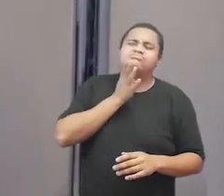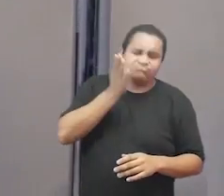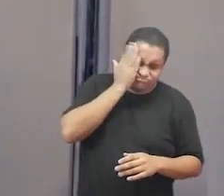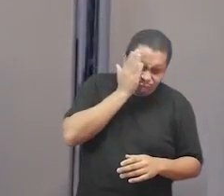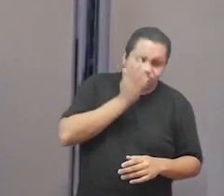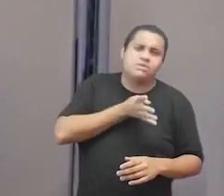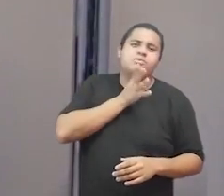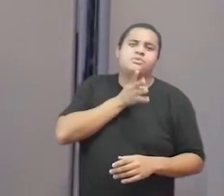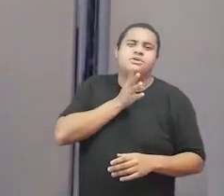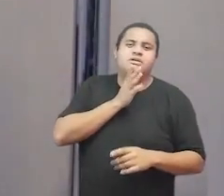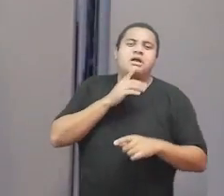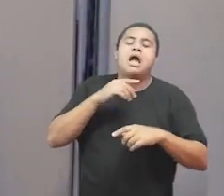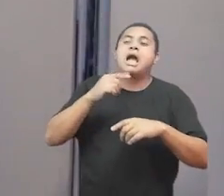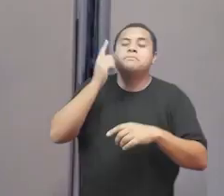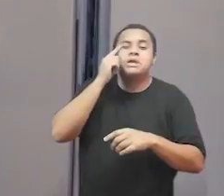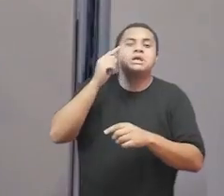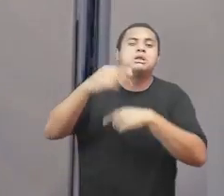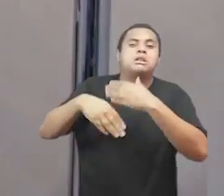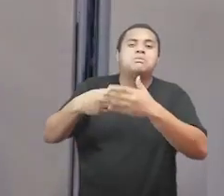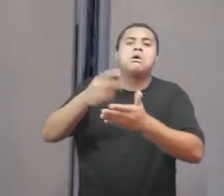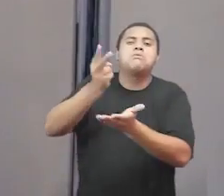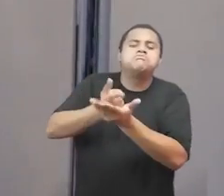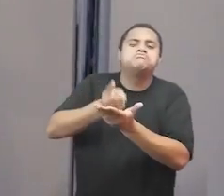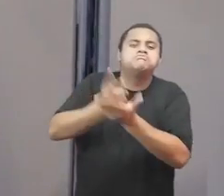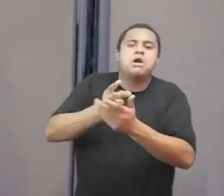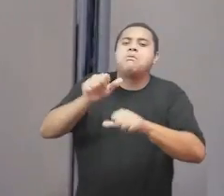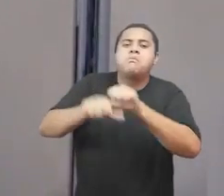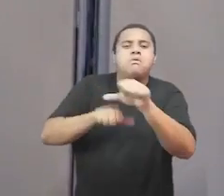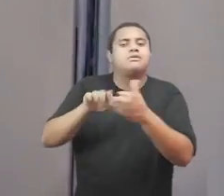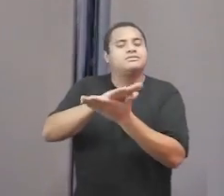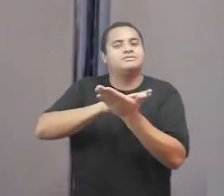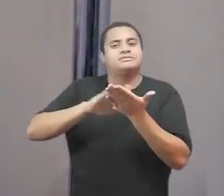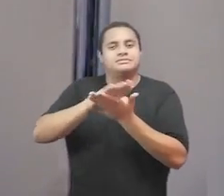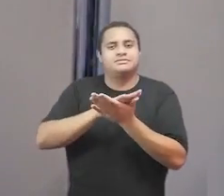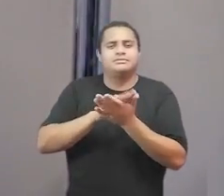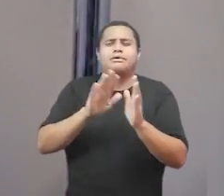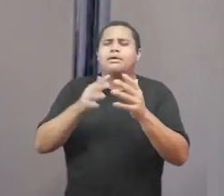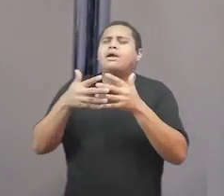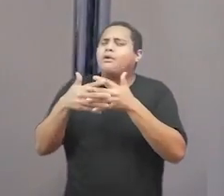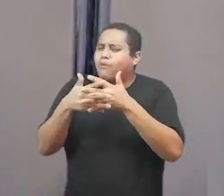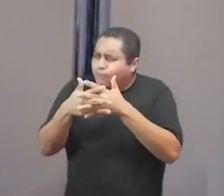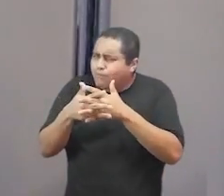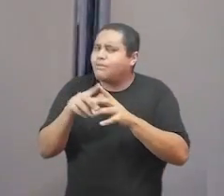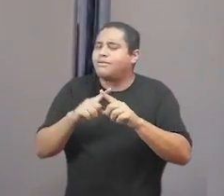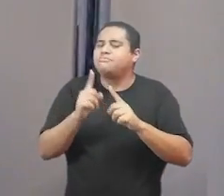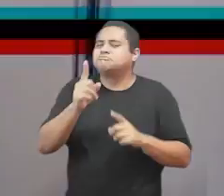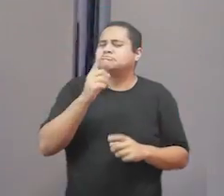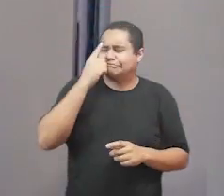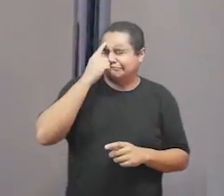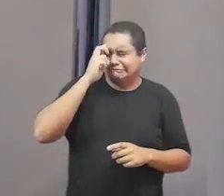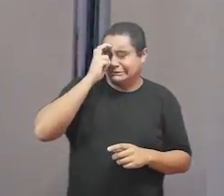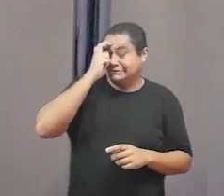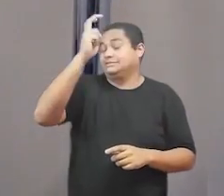vimos, transforma no velho, e tudo continua como sempre foi, não tem nenhum tipo de mudança. Meio complexo, mas genial,